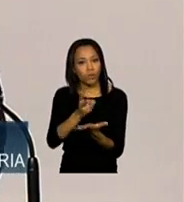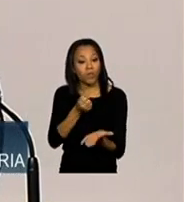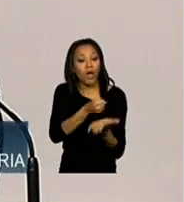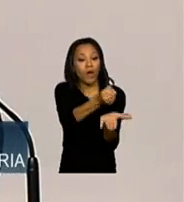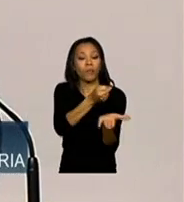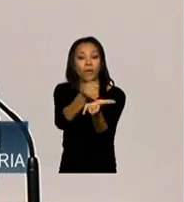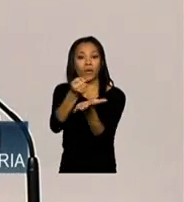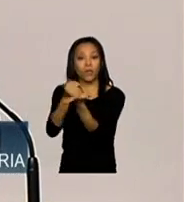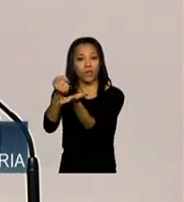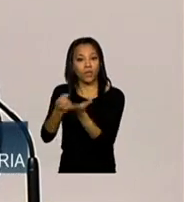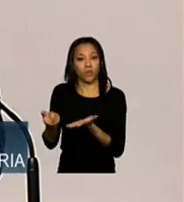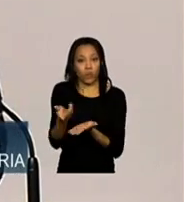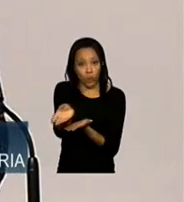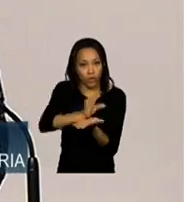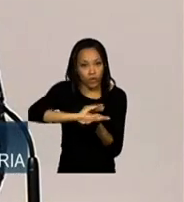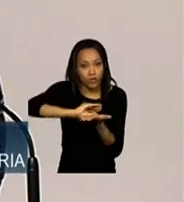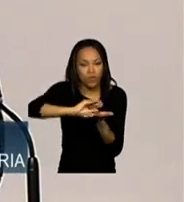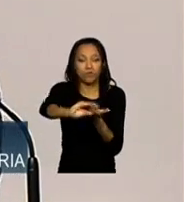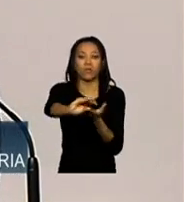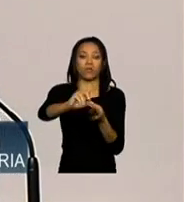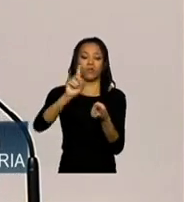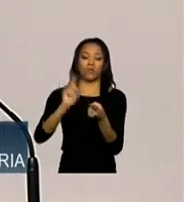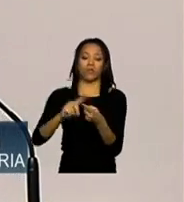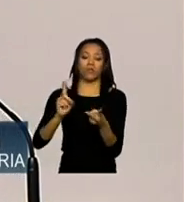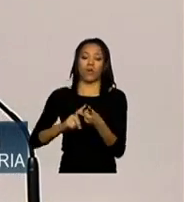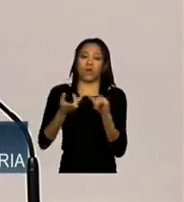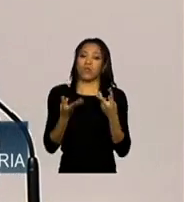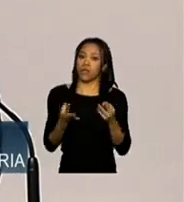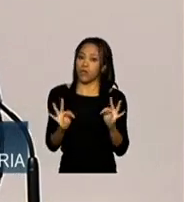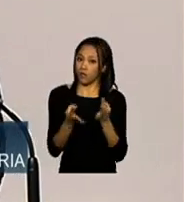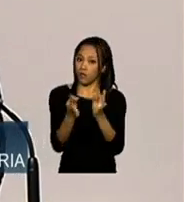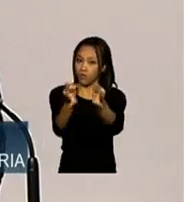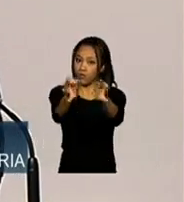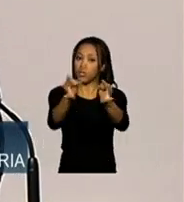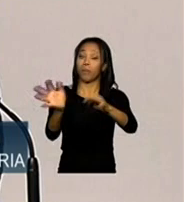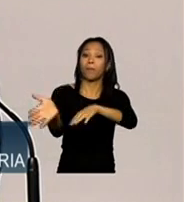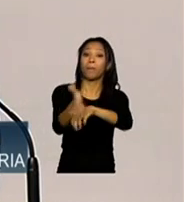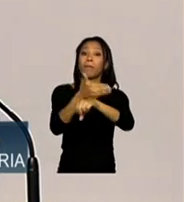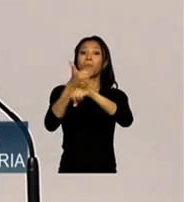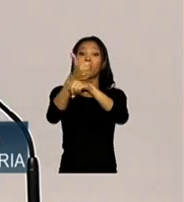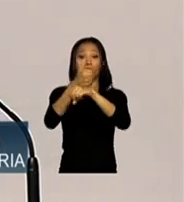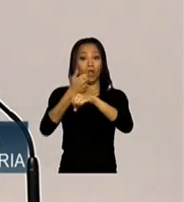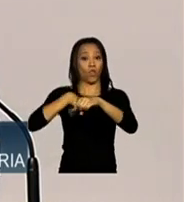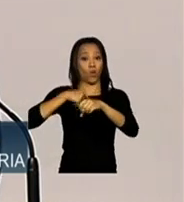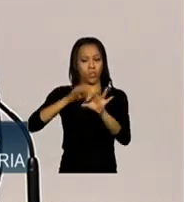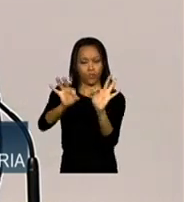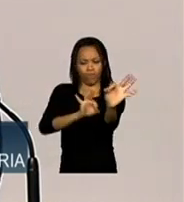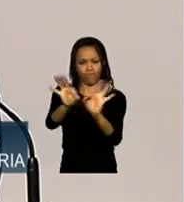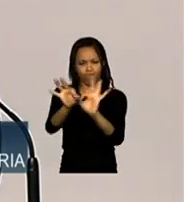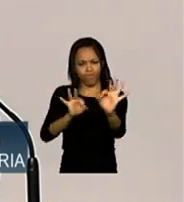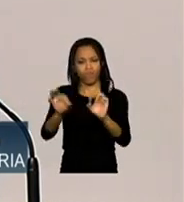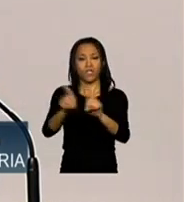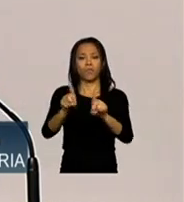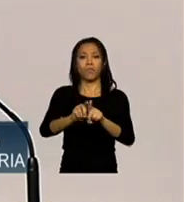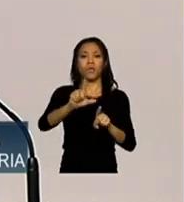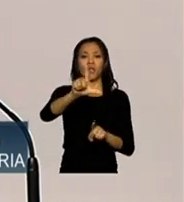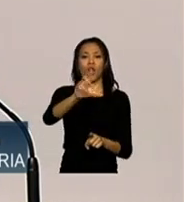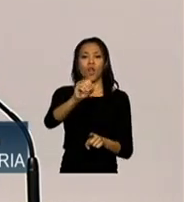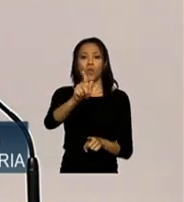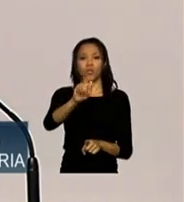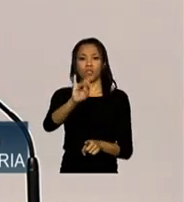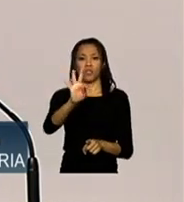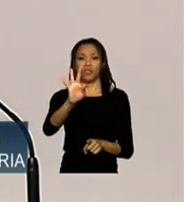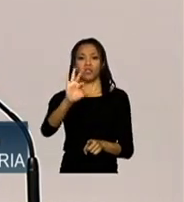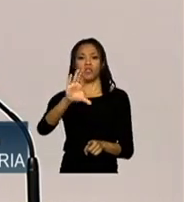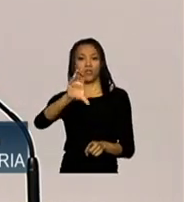produtivo, a difusão tecnológica, melhorando a nossa infraestrutura e a nossa logística,